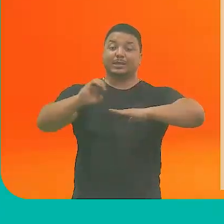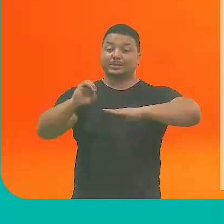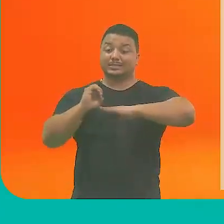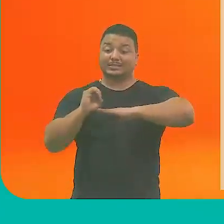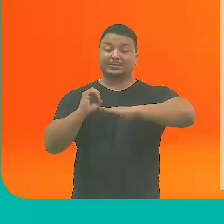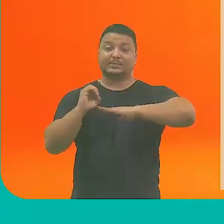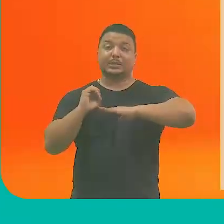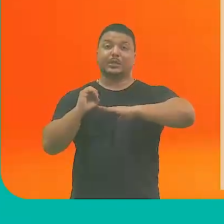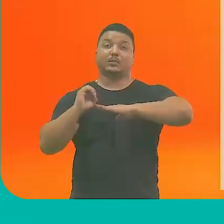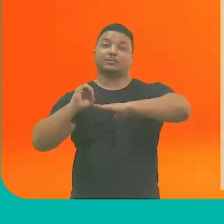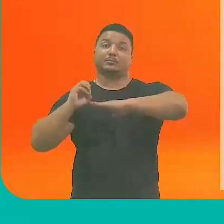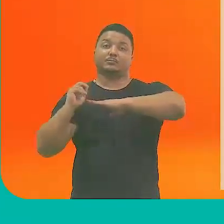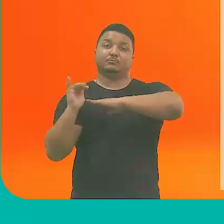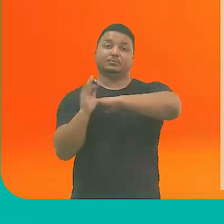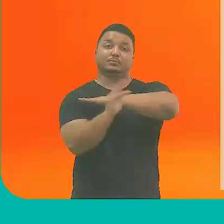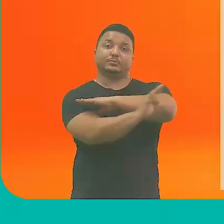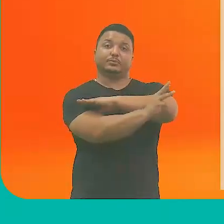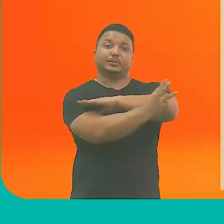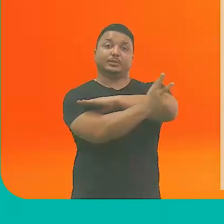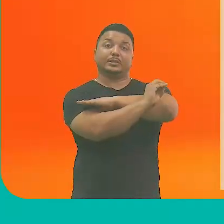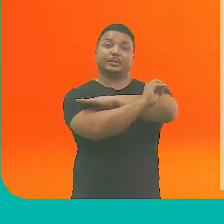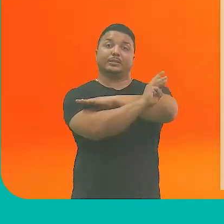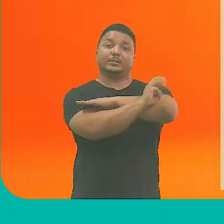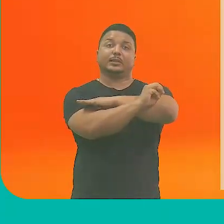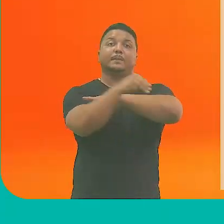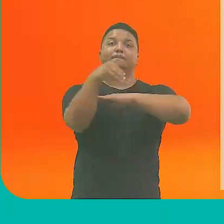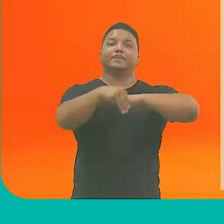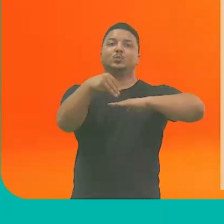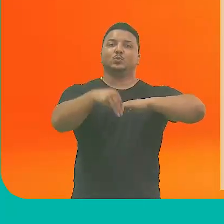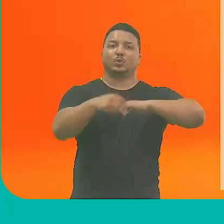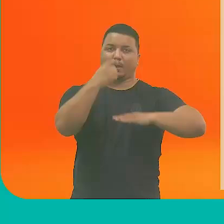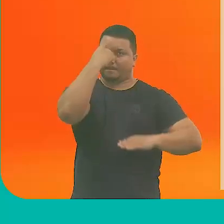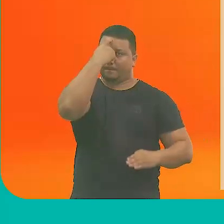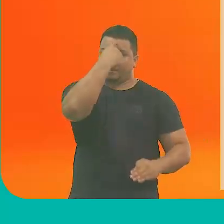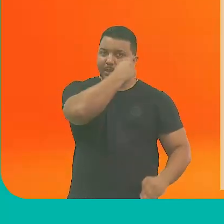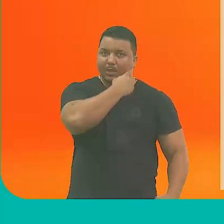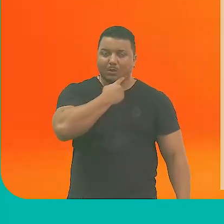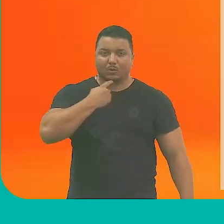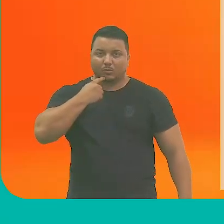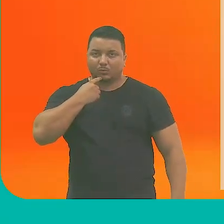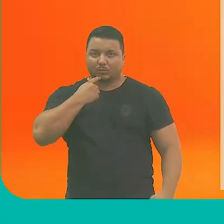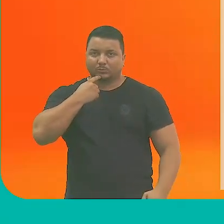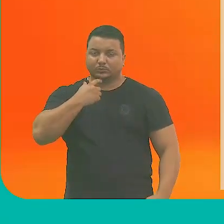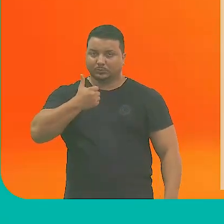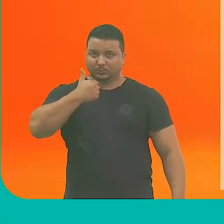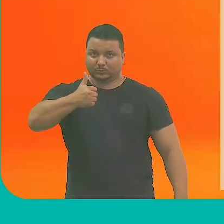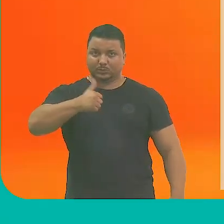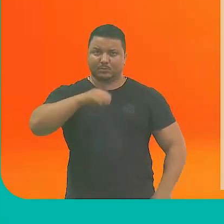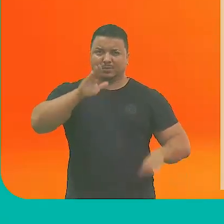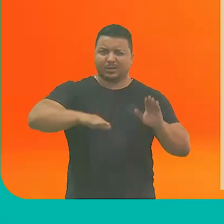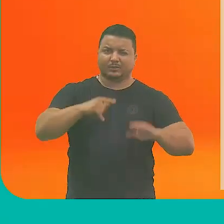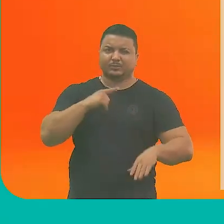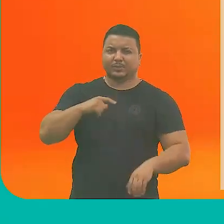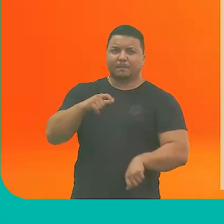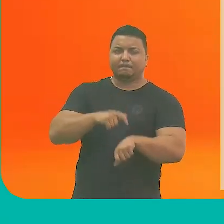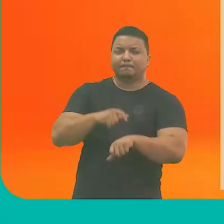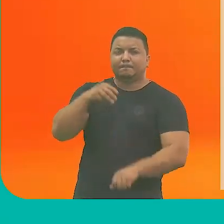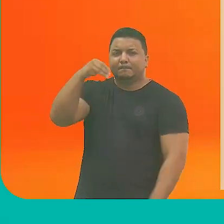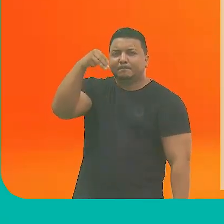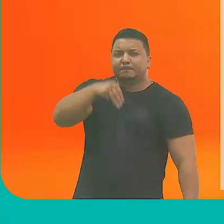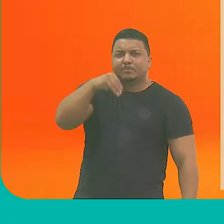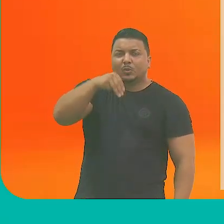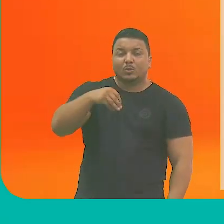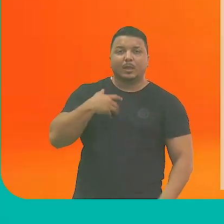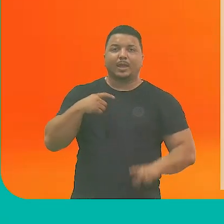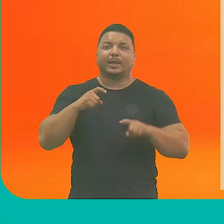0 até o quê? 30, o quê? Minutos. Porque às vezes a questão ela me dá o tempo em minuto e o resultado ele